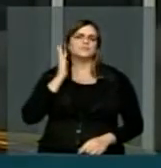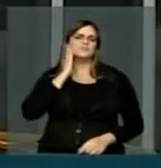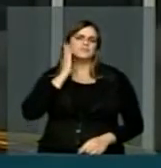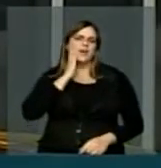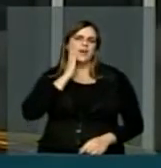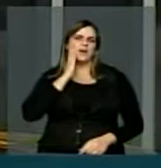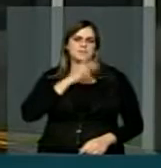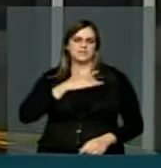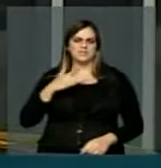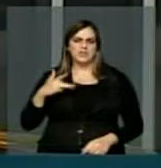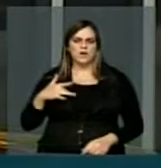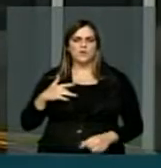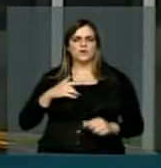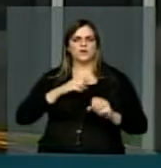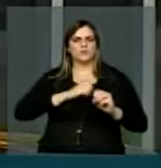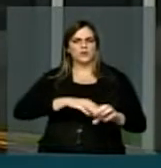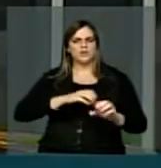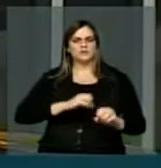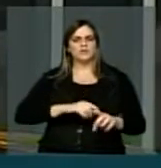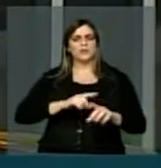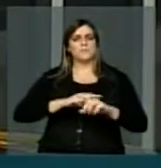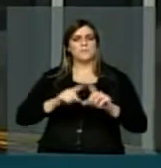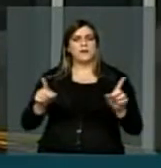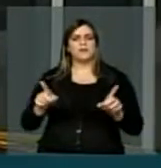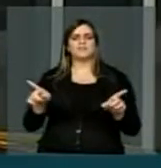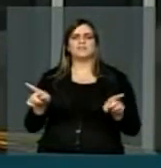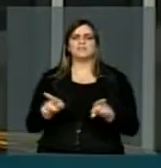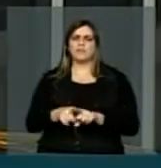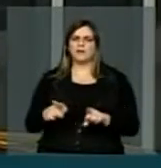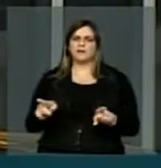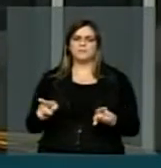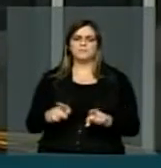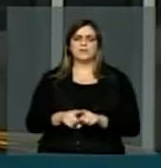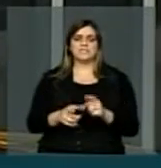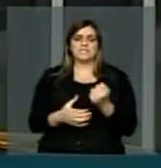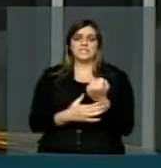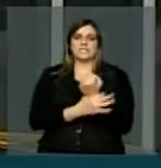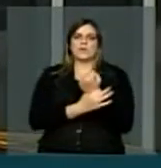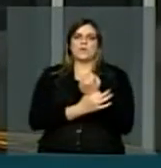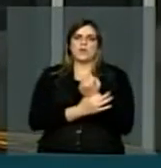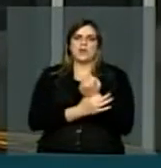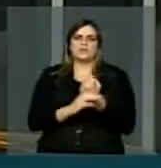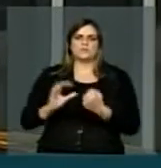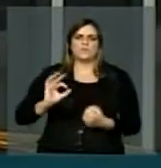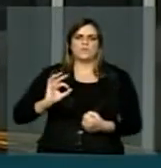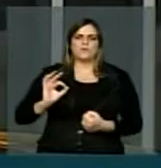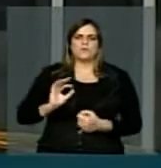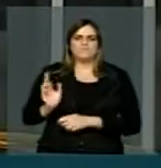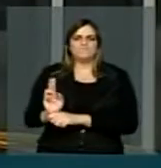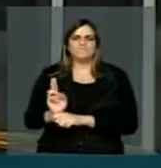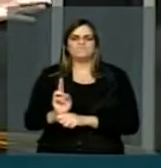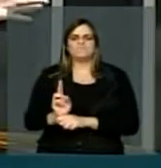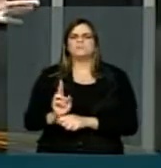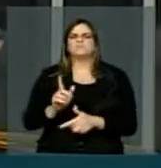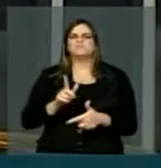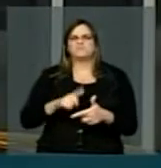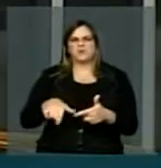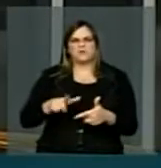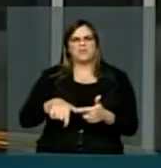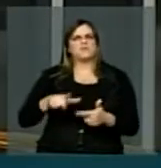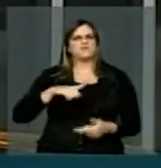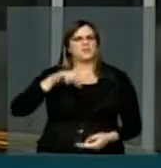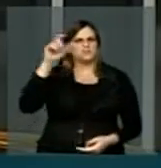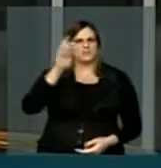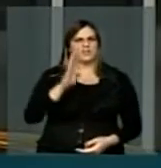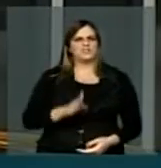presidente ilustre, deputado Amaury Teixeira, mas a própria questão da segurança pública, que vive um drama no nosso